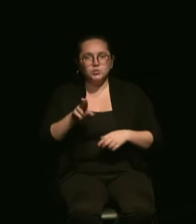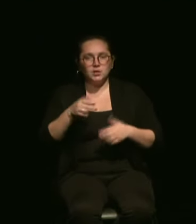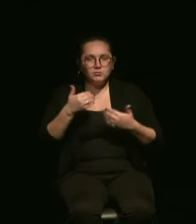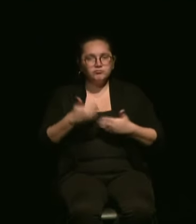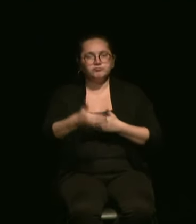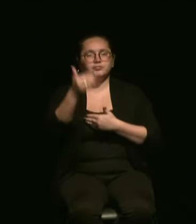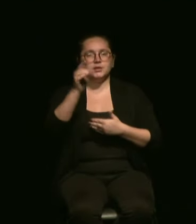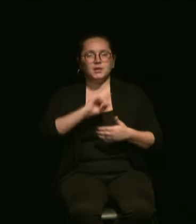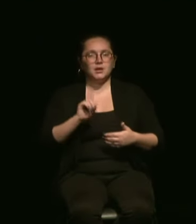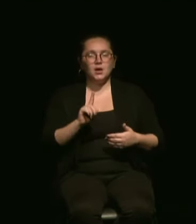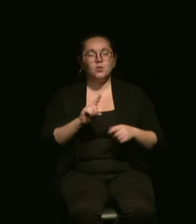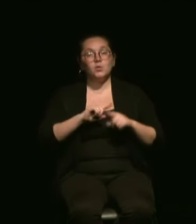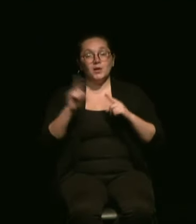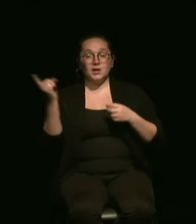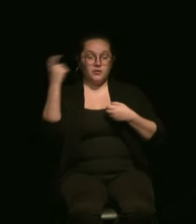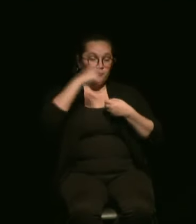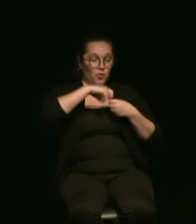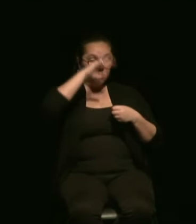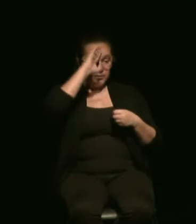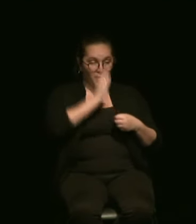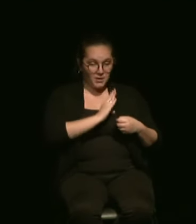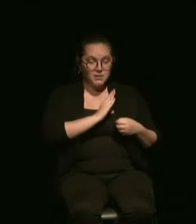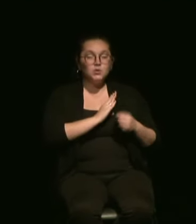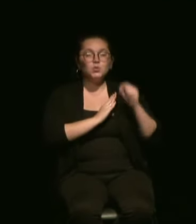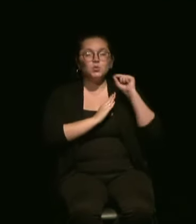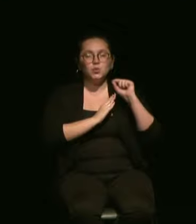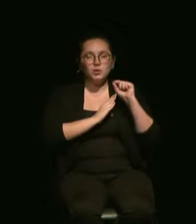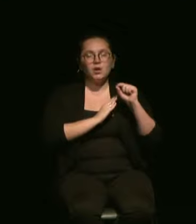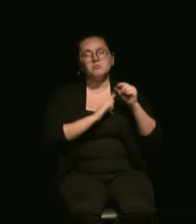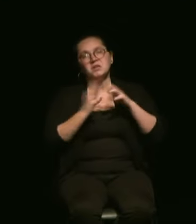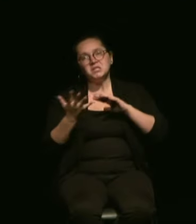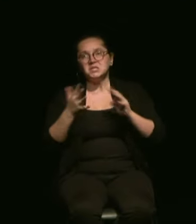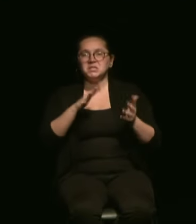imediatamente, ao voltar para o Brasil, ele vai levar